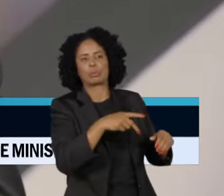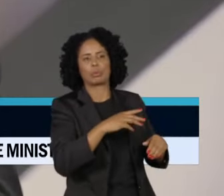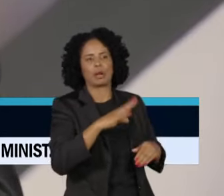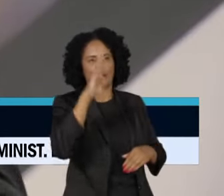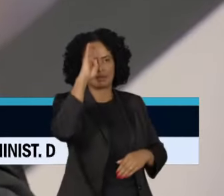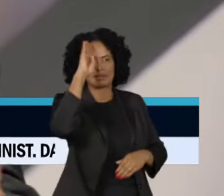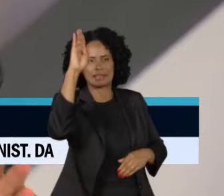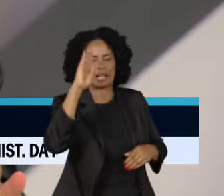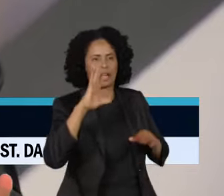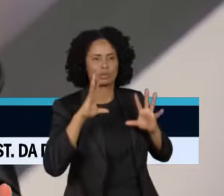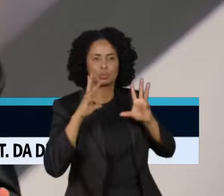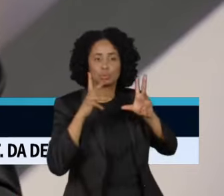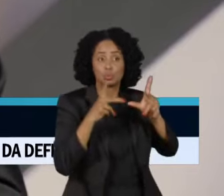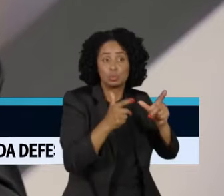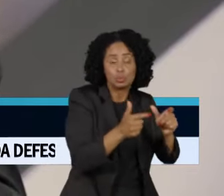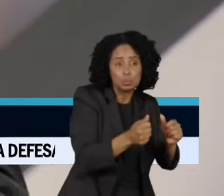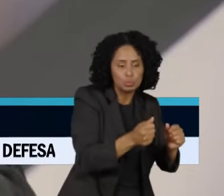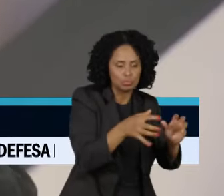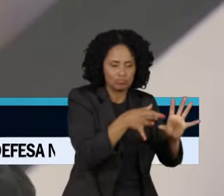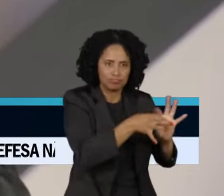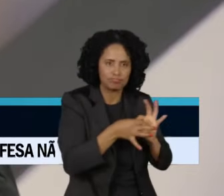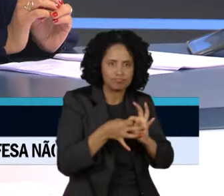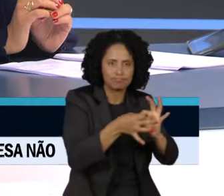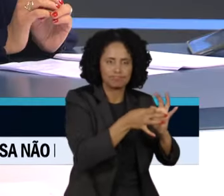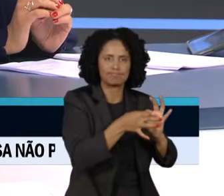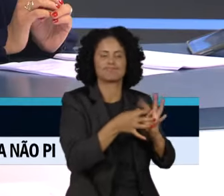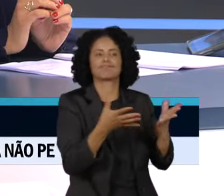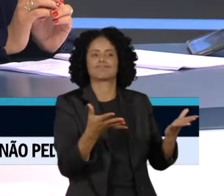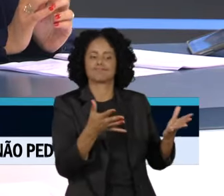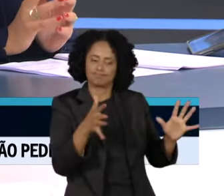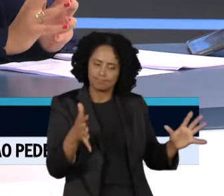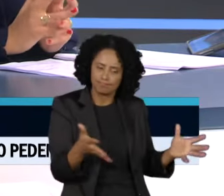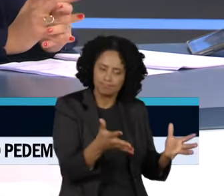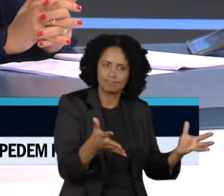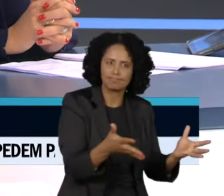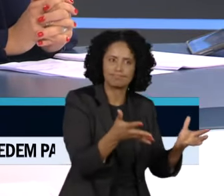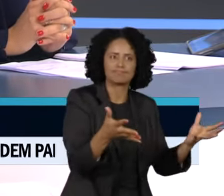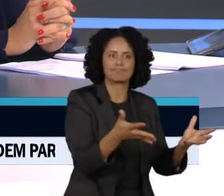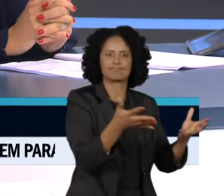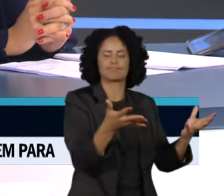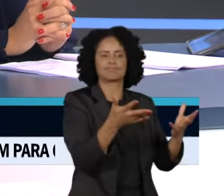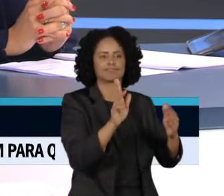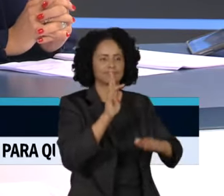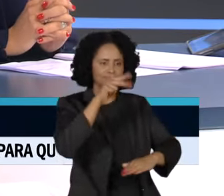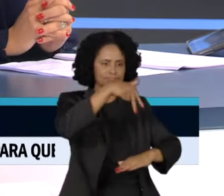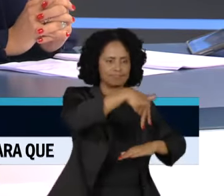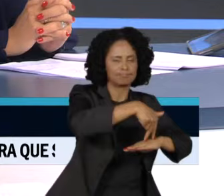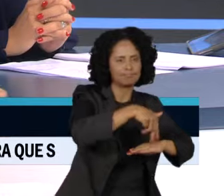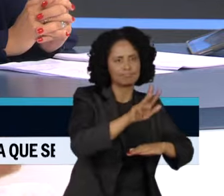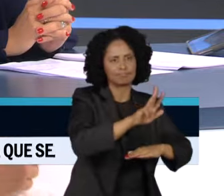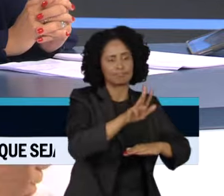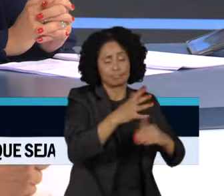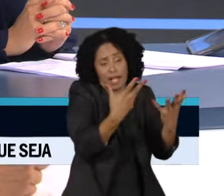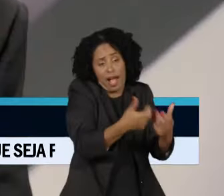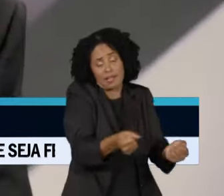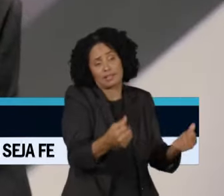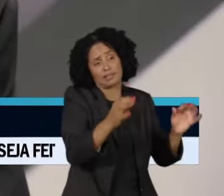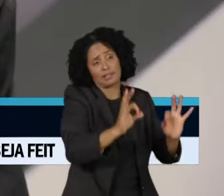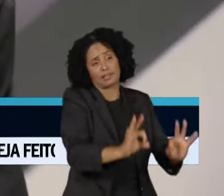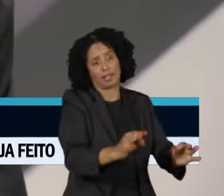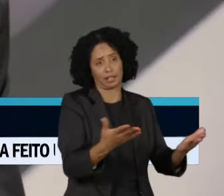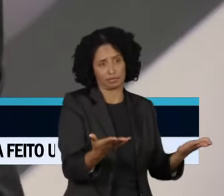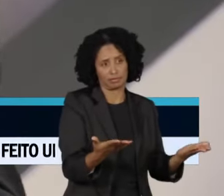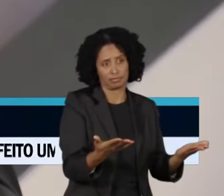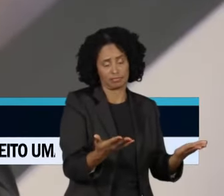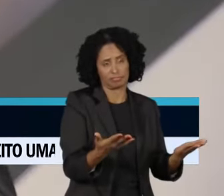toda. Seria um passo decisivo para desestimular. E tem que lembrar também assim, por que os atuais comandantes de